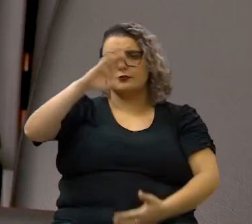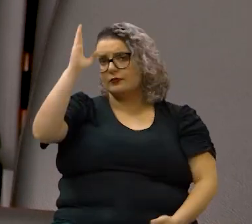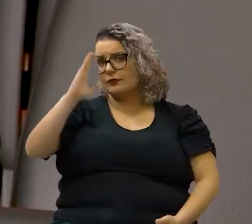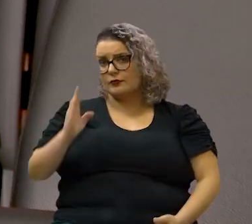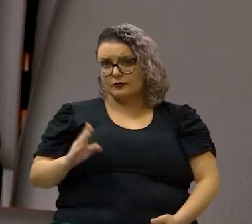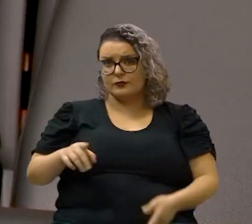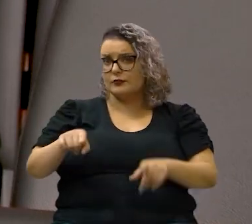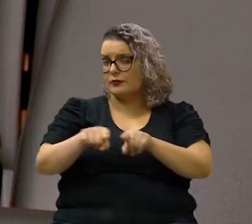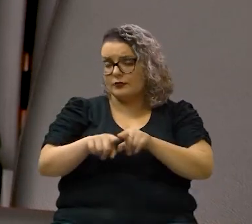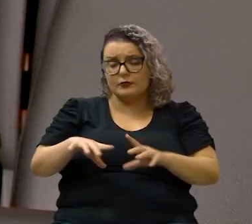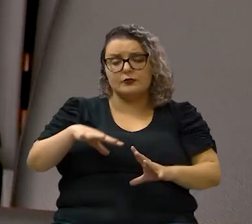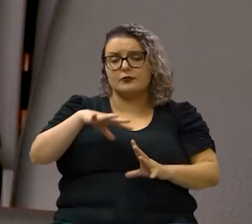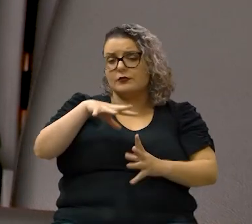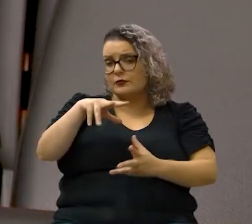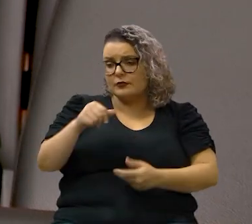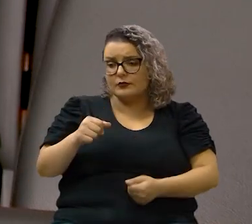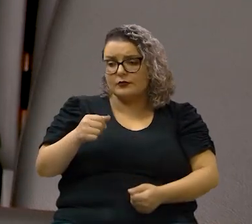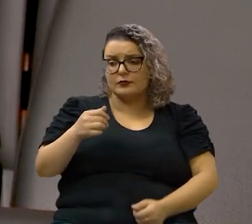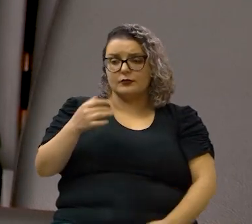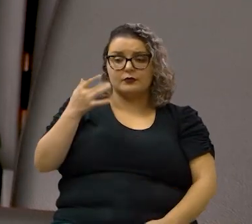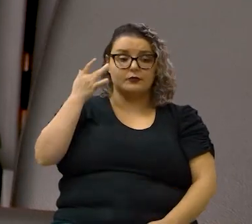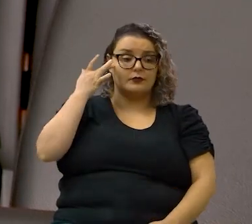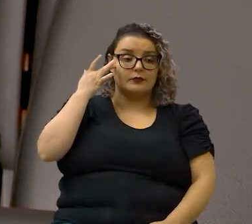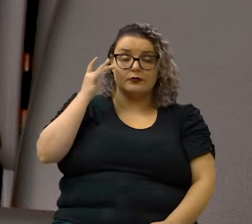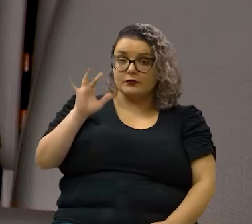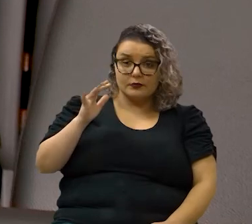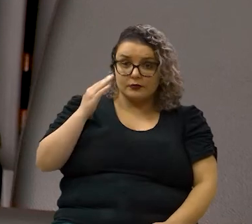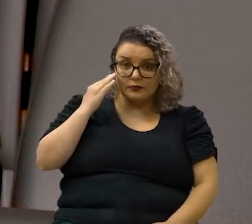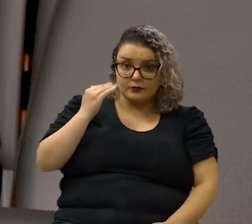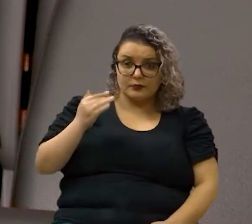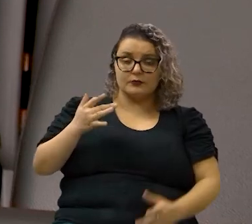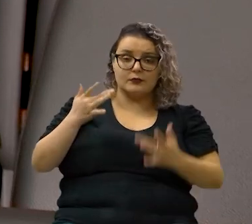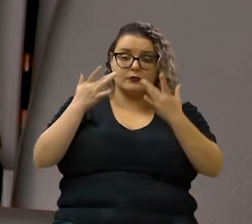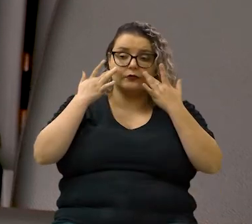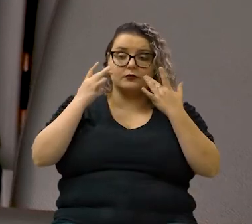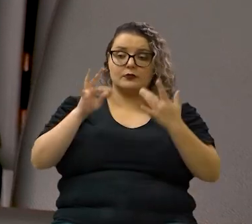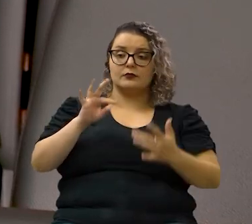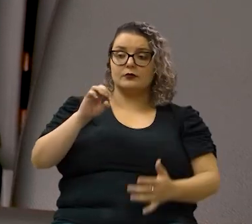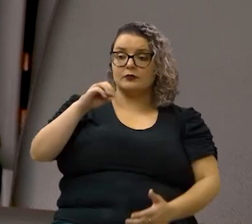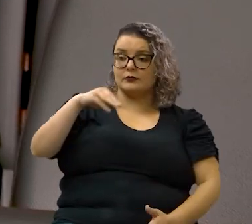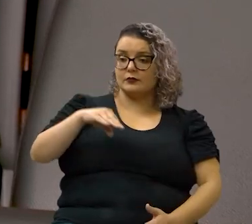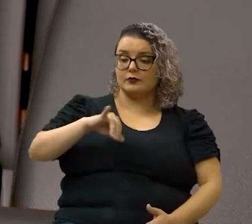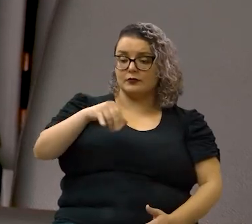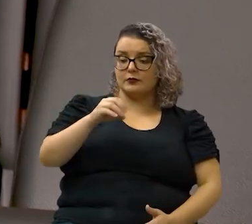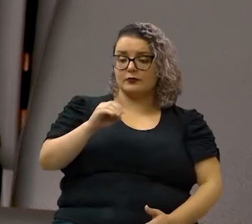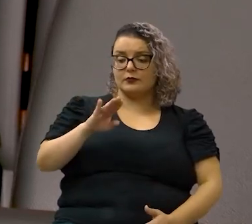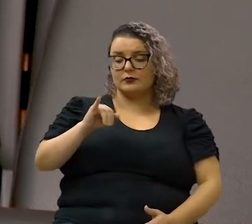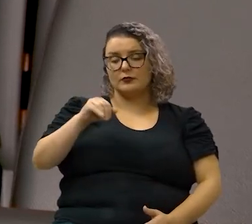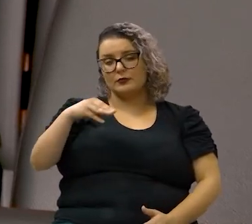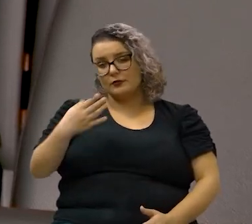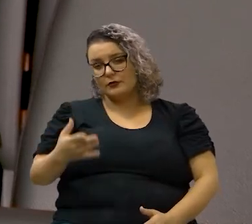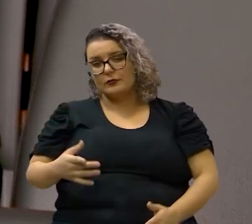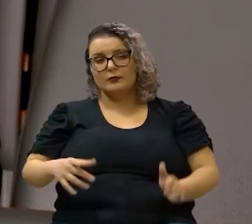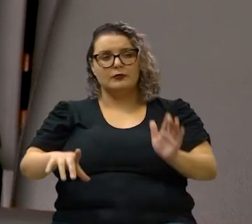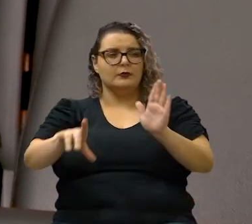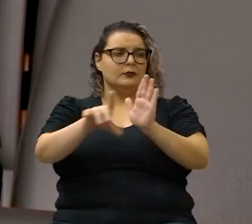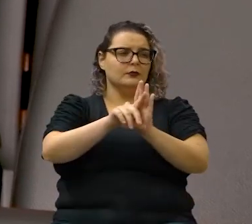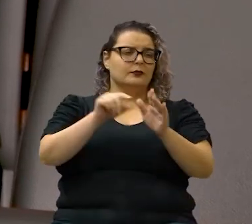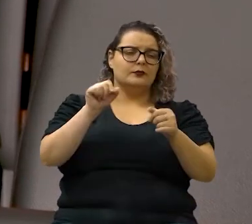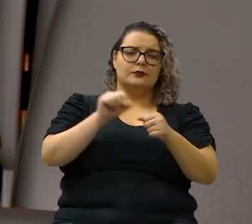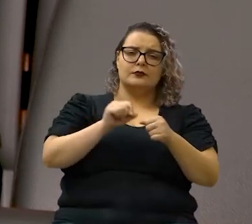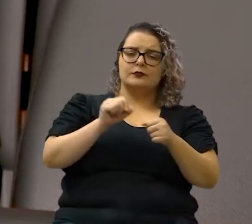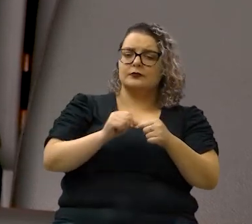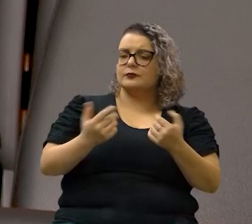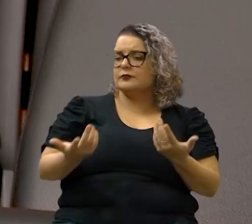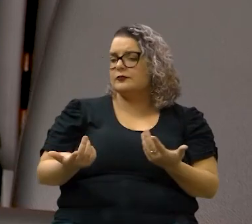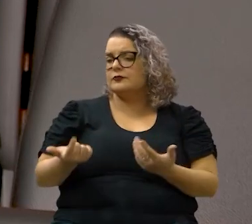né? Mas ninguém sabe, inclusive, que o Teatro de Arena chama Tom Jobim, porque é aquela lei que foi